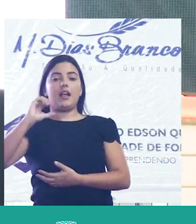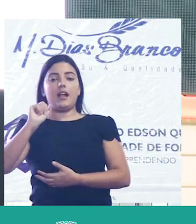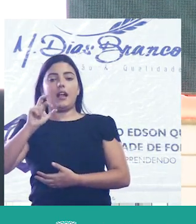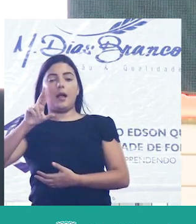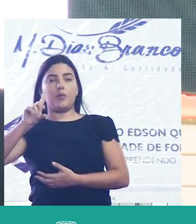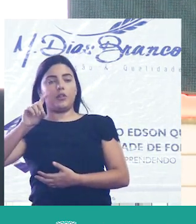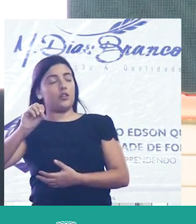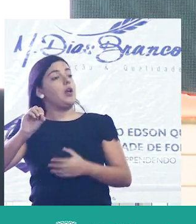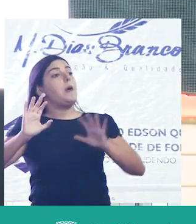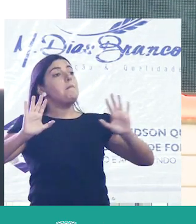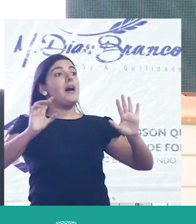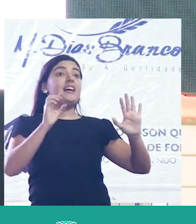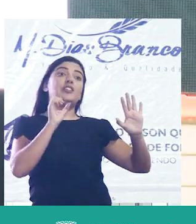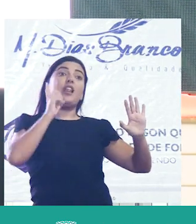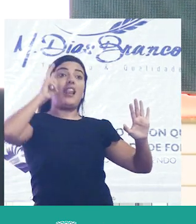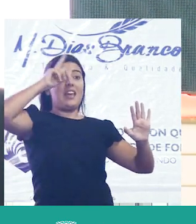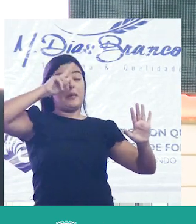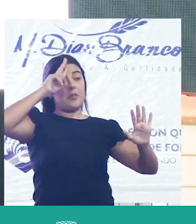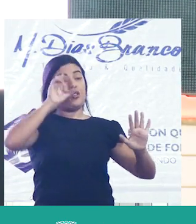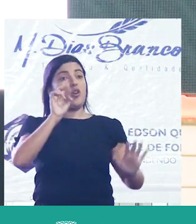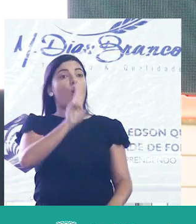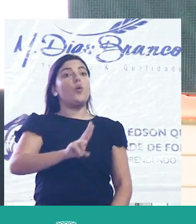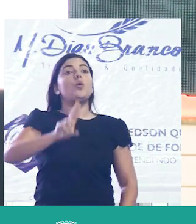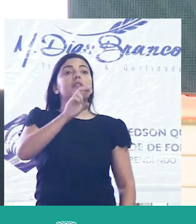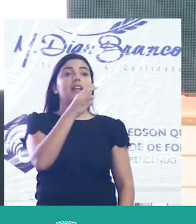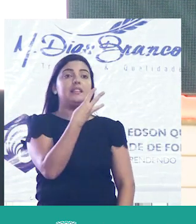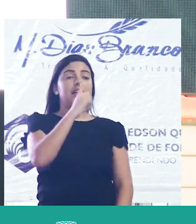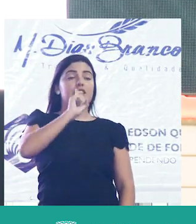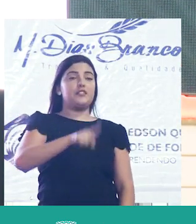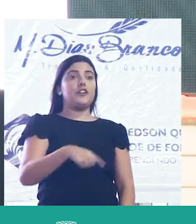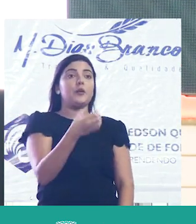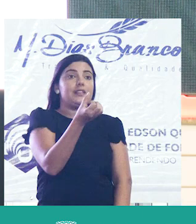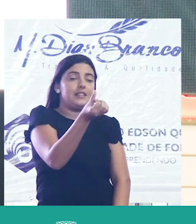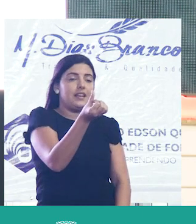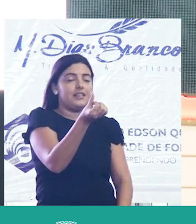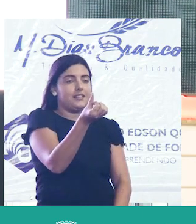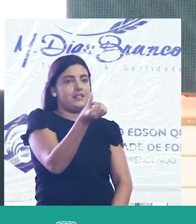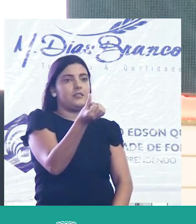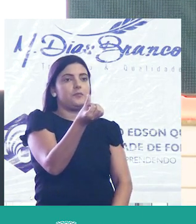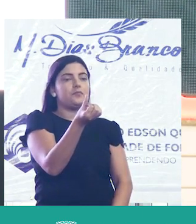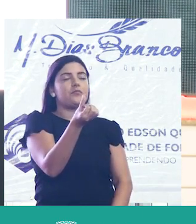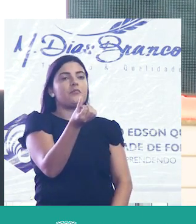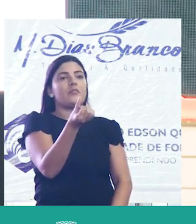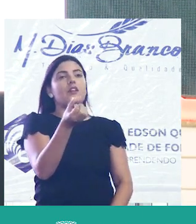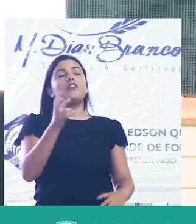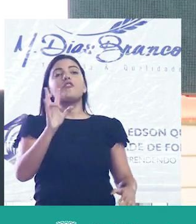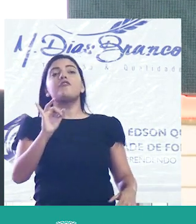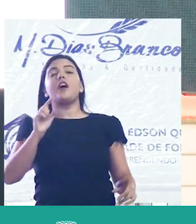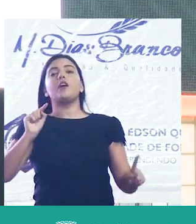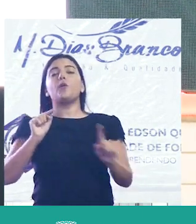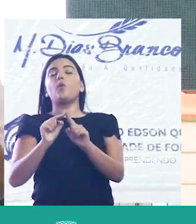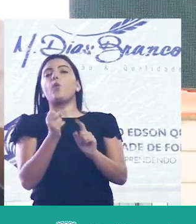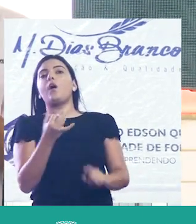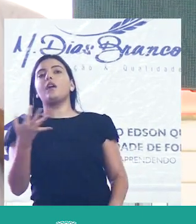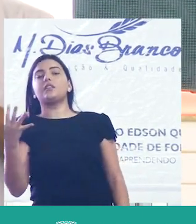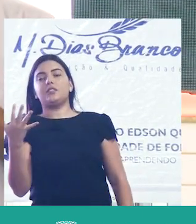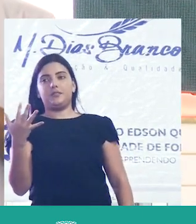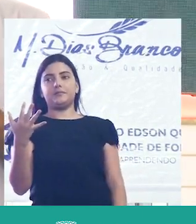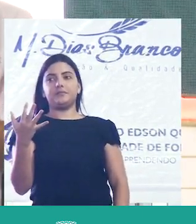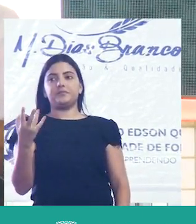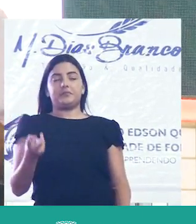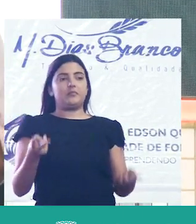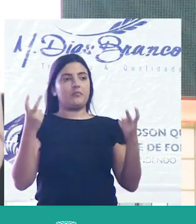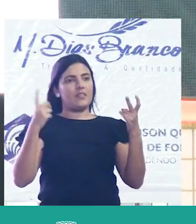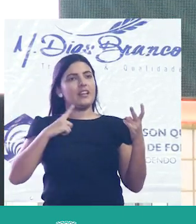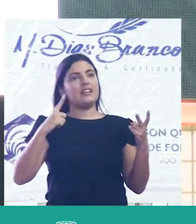apenas 3,6 kg de sulfato de chumbo, quanto é que você vai obter de carbonato? Você